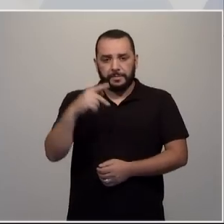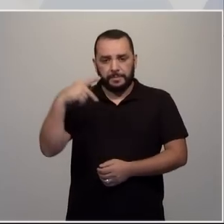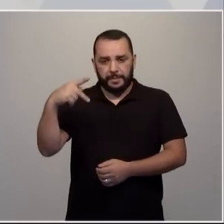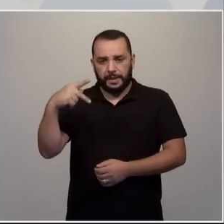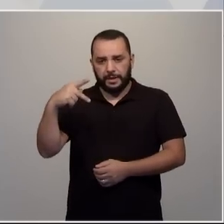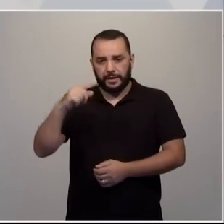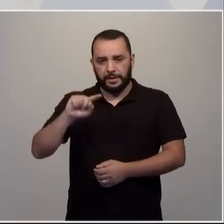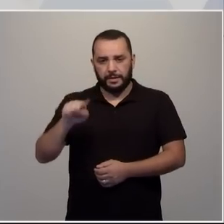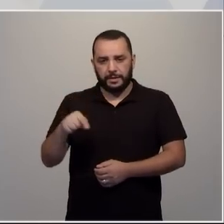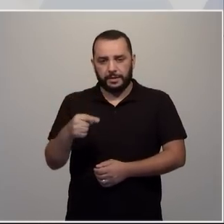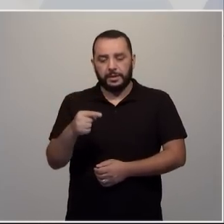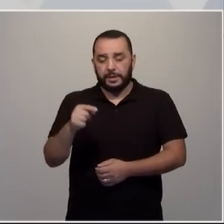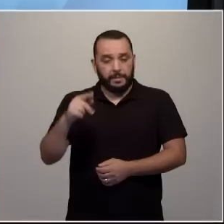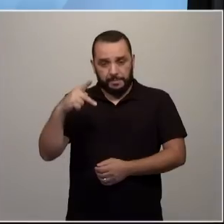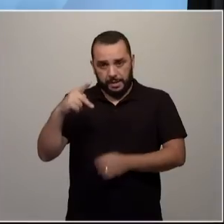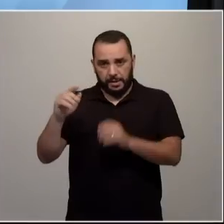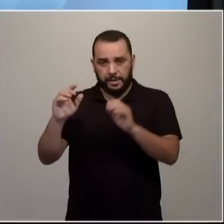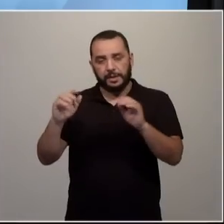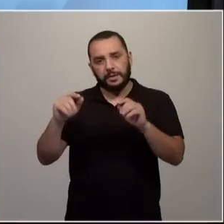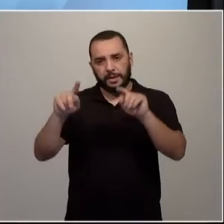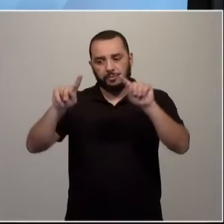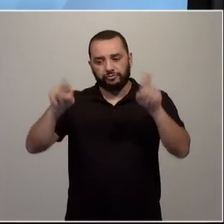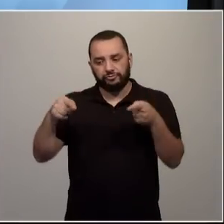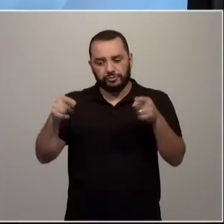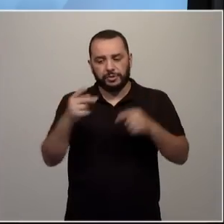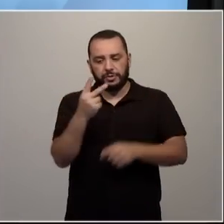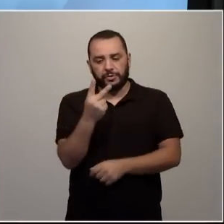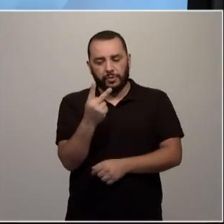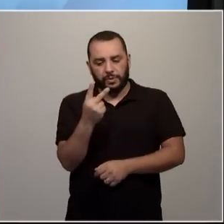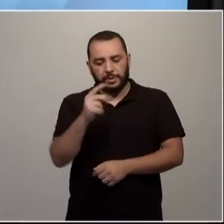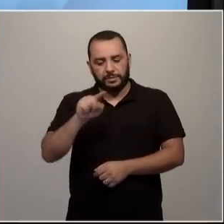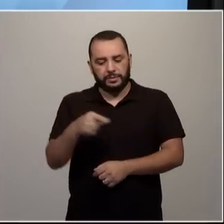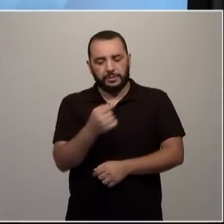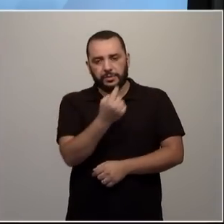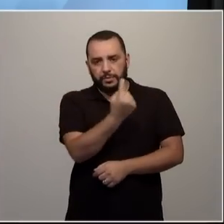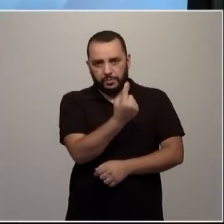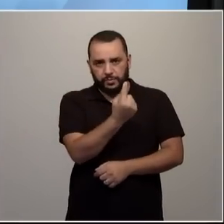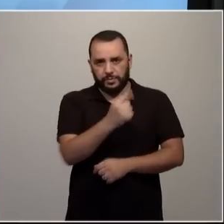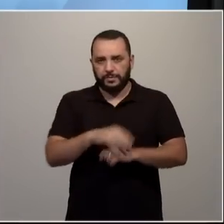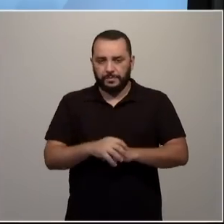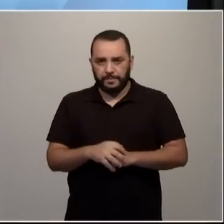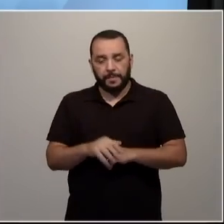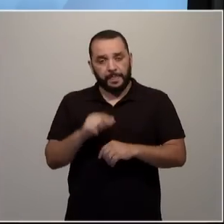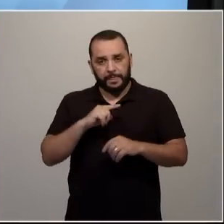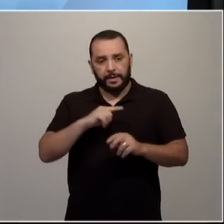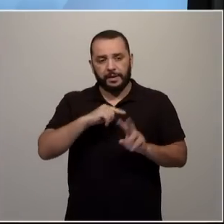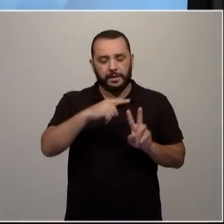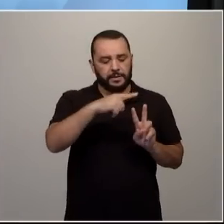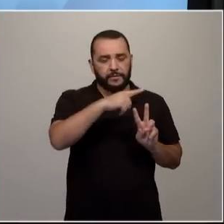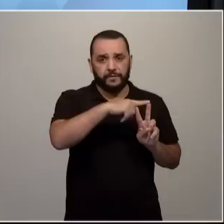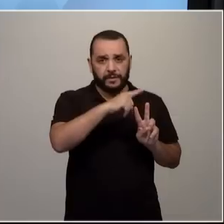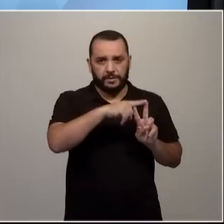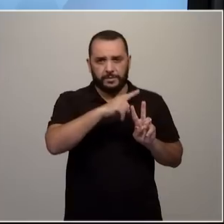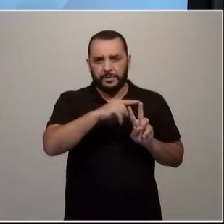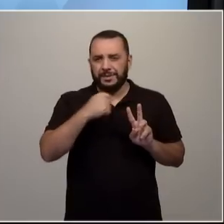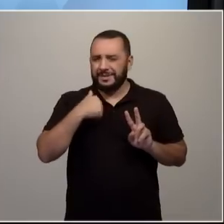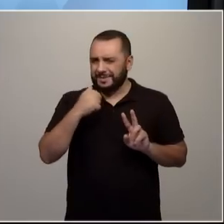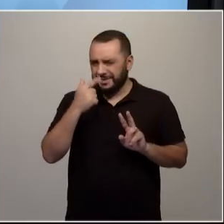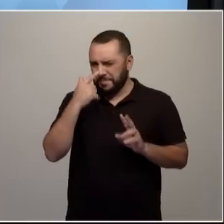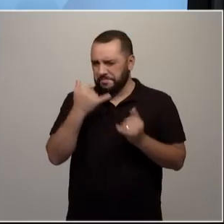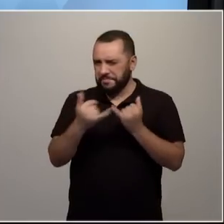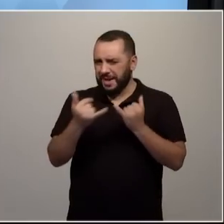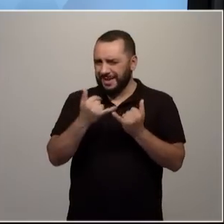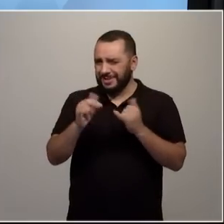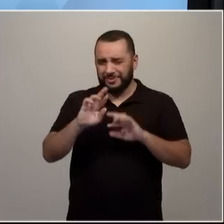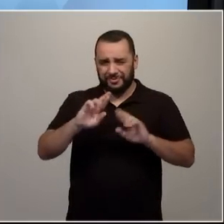A abscissa é 2 e a ordenada é 1. Quando nós introduzimos a noção de vetores, aparece uma coisa diferente que eu vou indicar